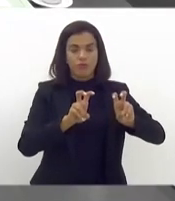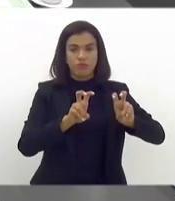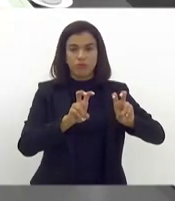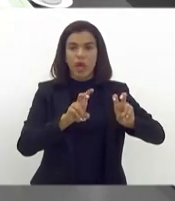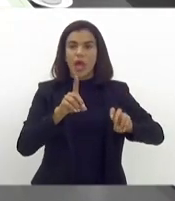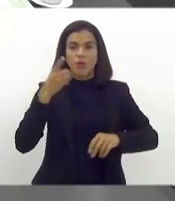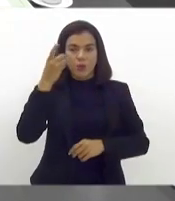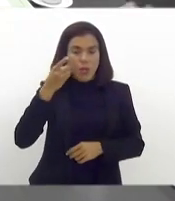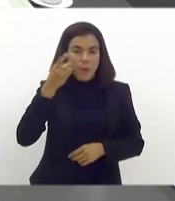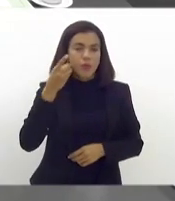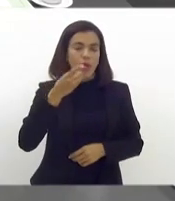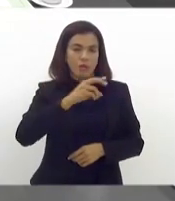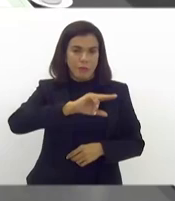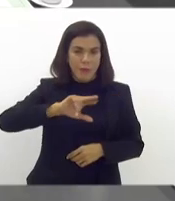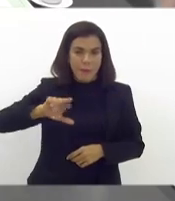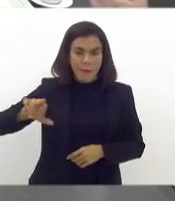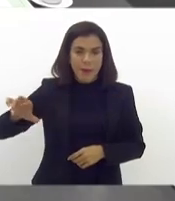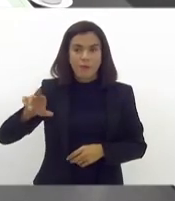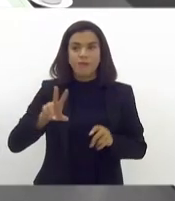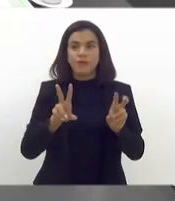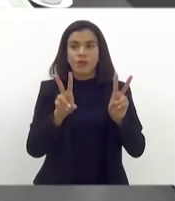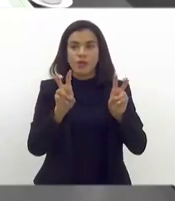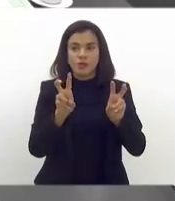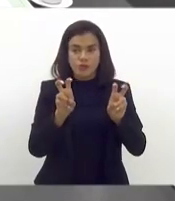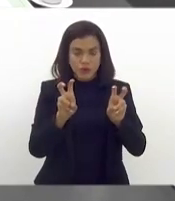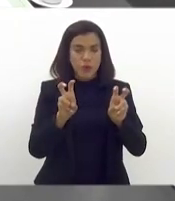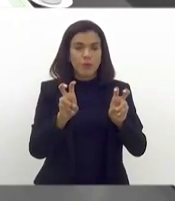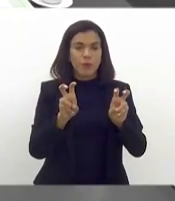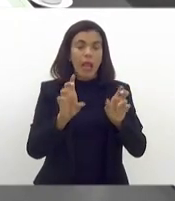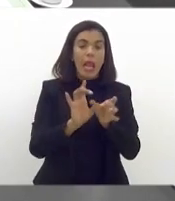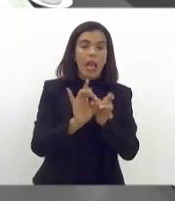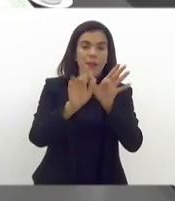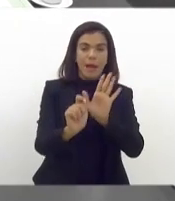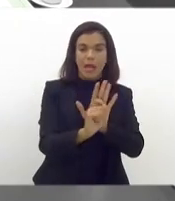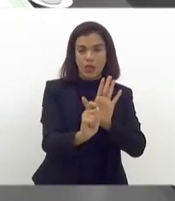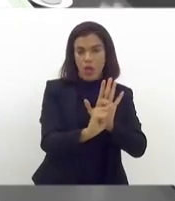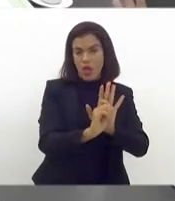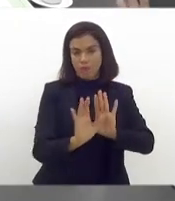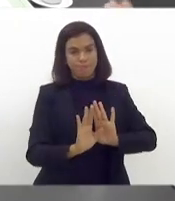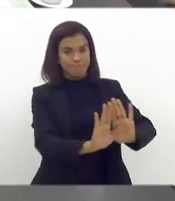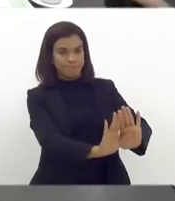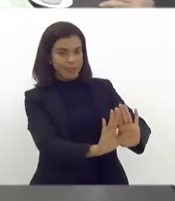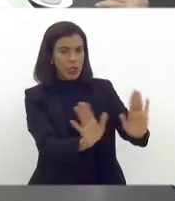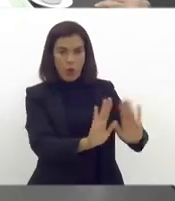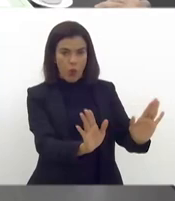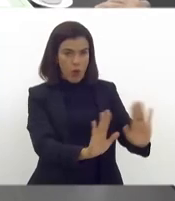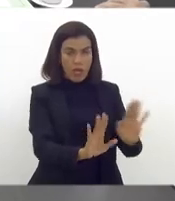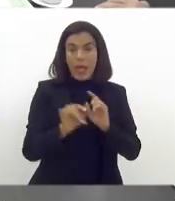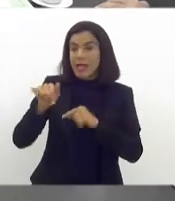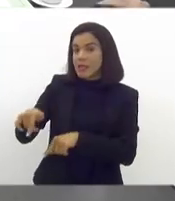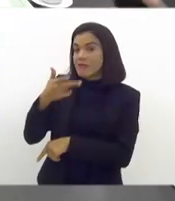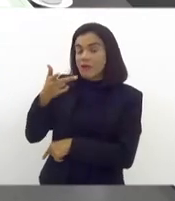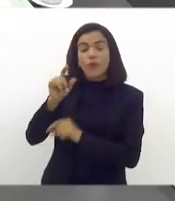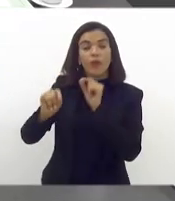do deputado Rodrigo Amorim, meu, do Alan, sobre também a questão da liberação das drogas, não ou é da maconha, não é isso que nós estamos falando. Então,